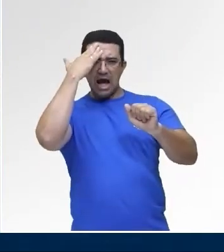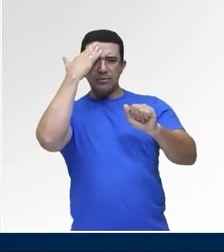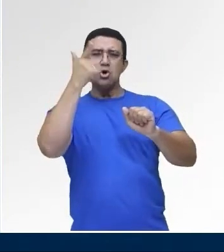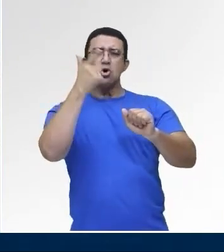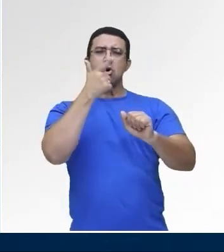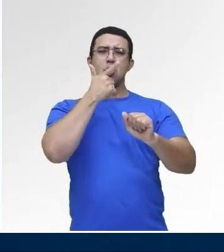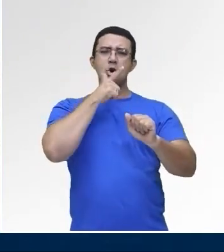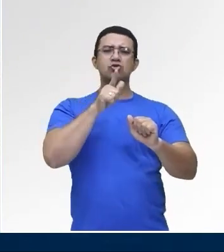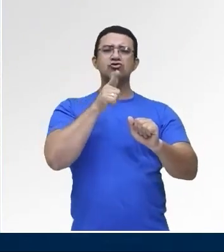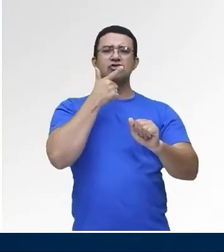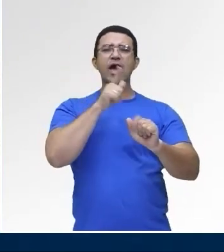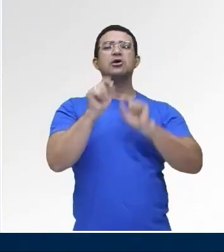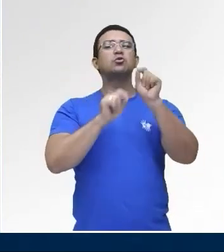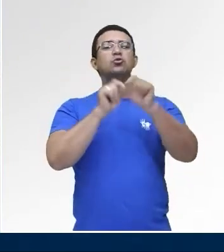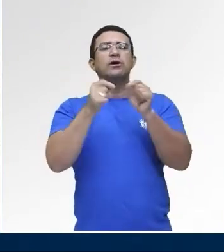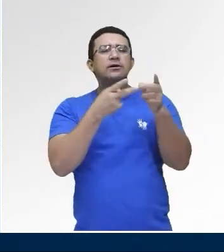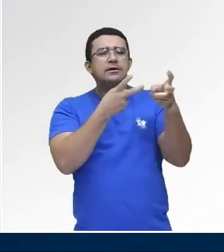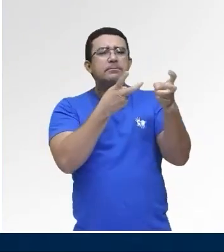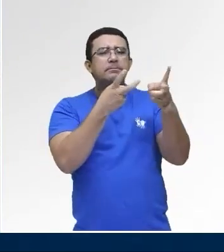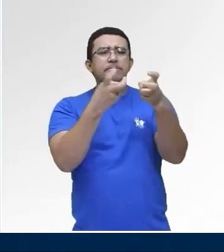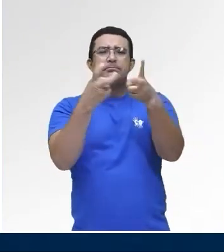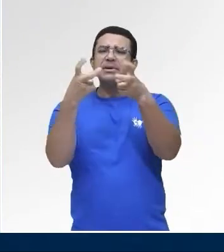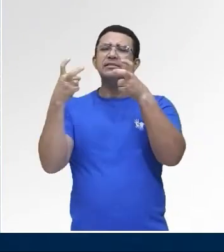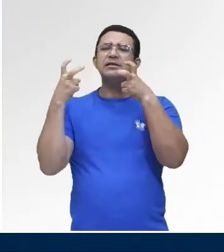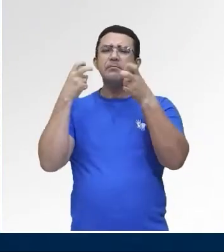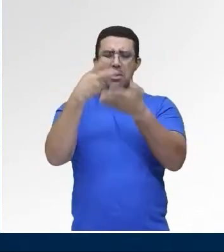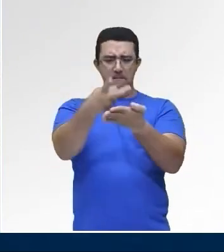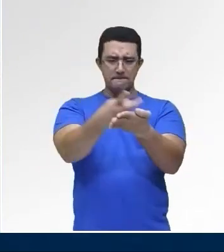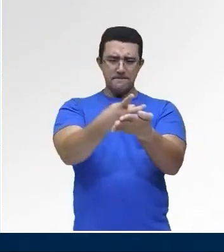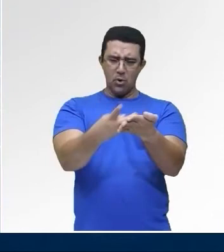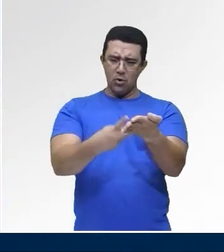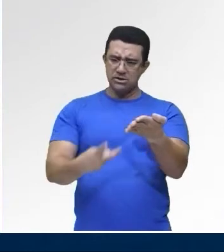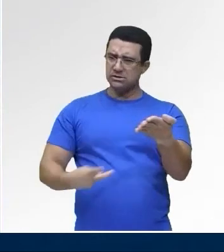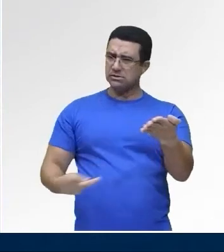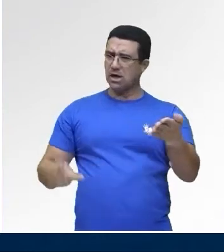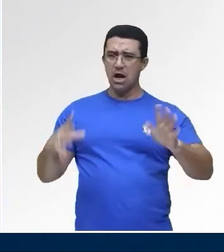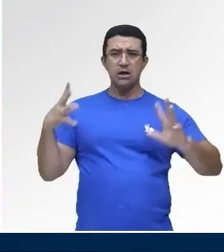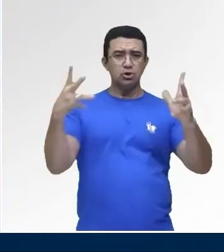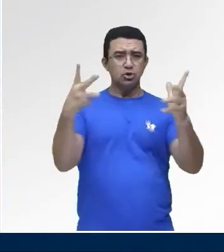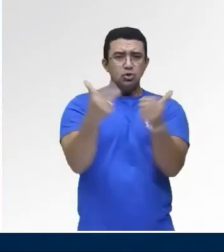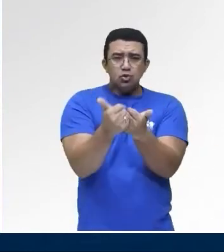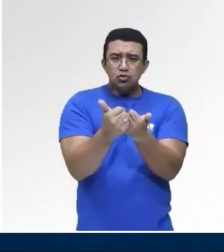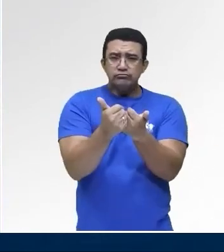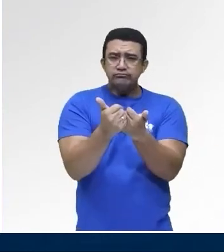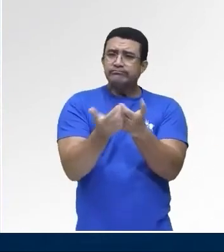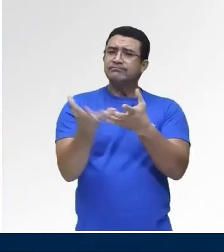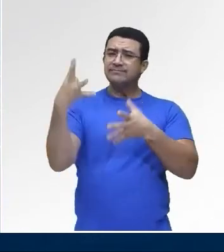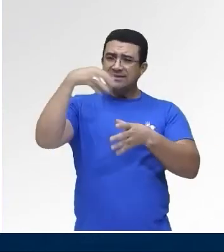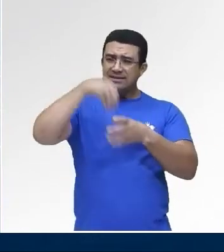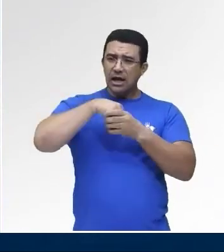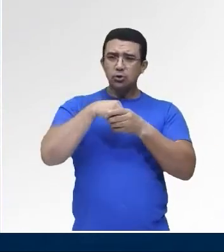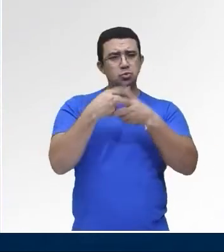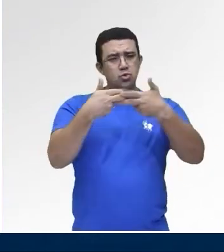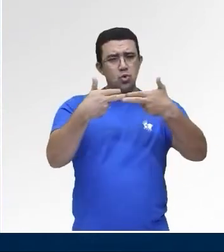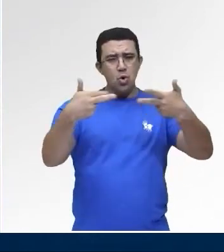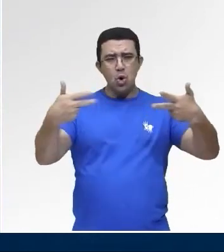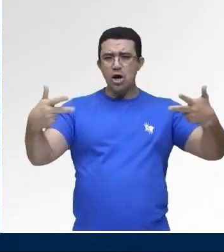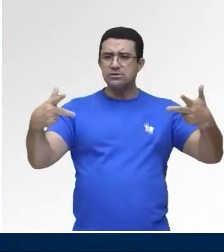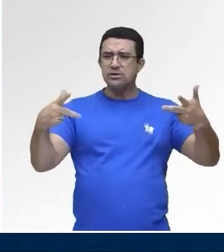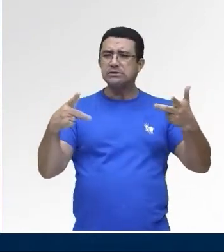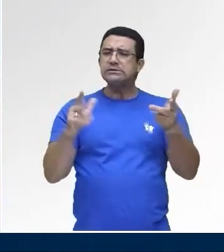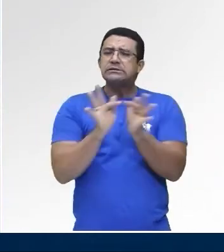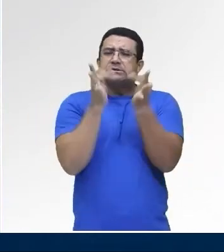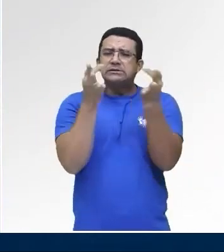poemas, conseguem enxergar poesia em várias coisas, das coisas mais simples, né, ela consegue enxergar poesia.